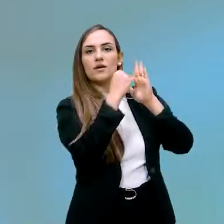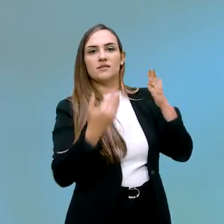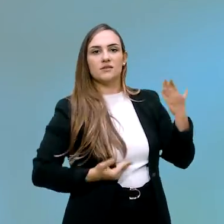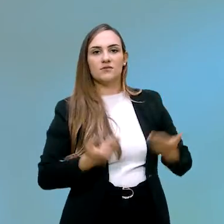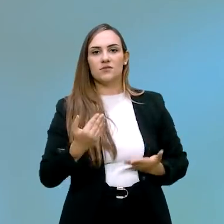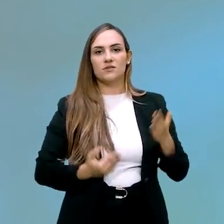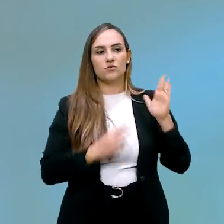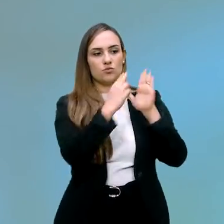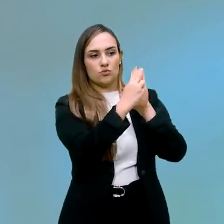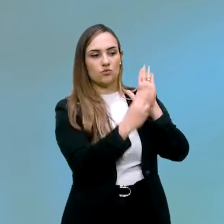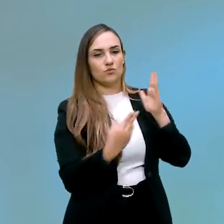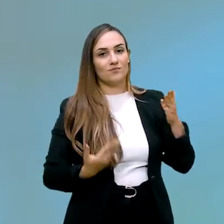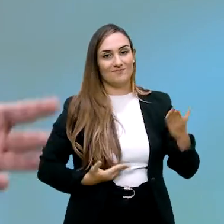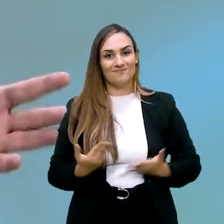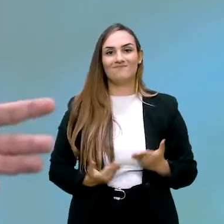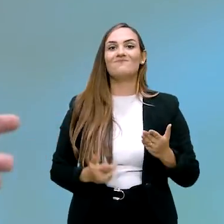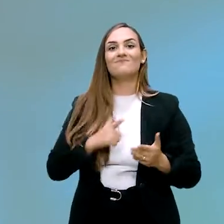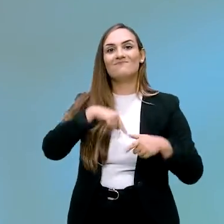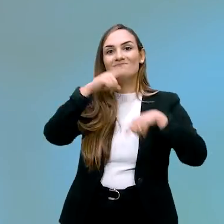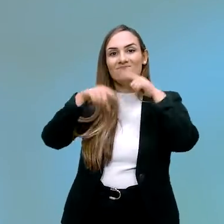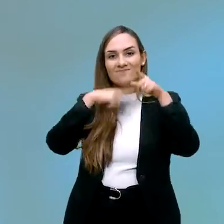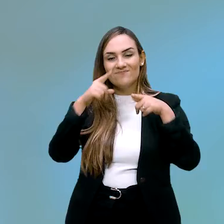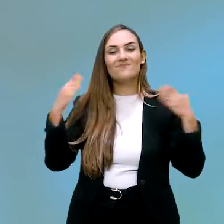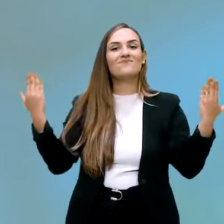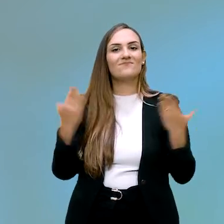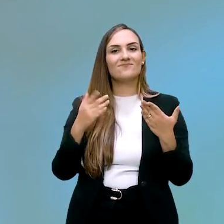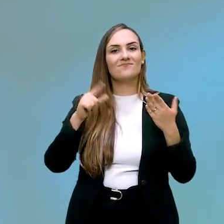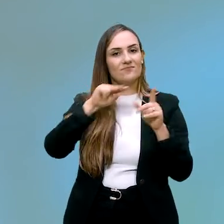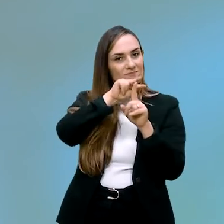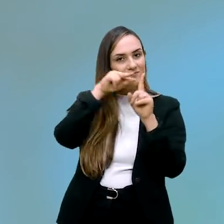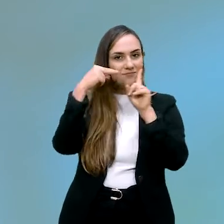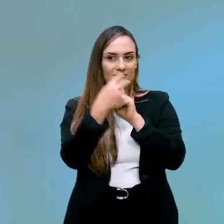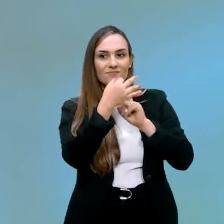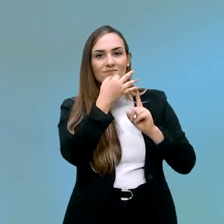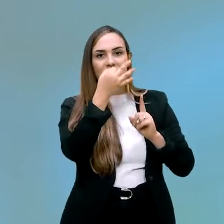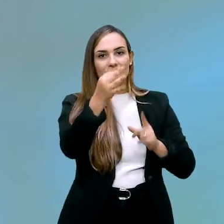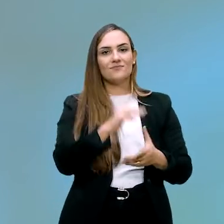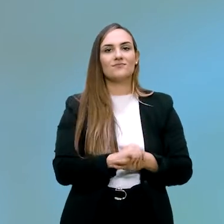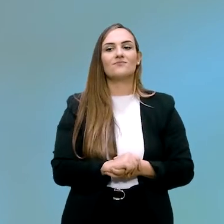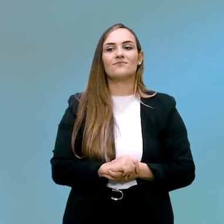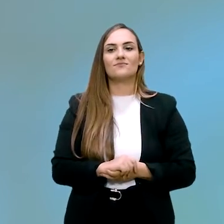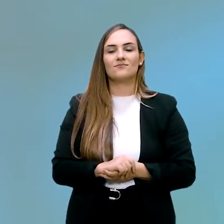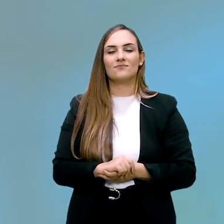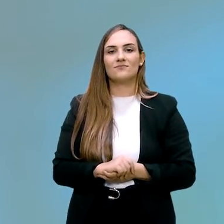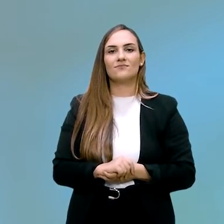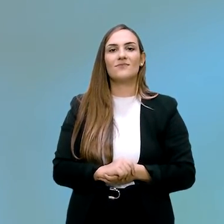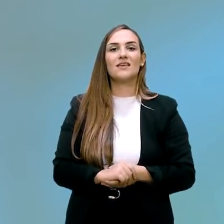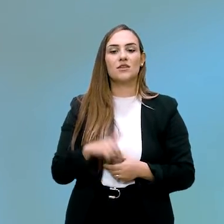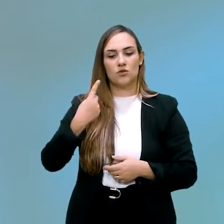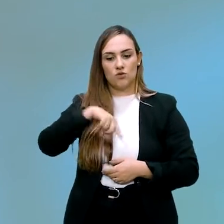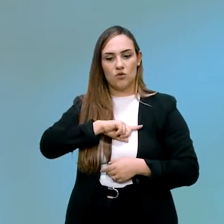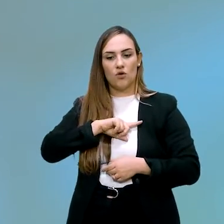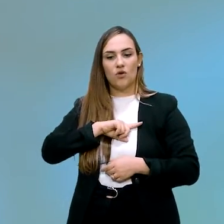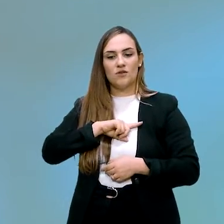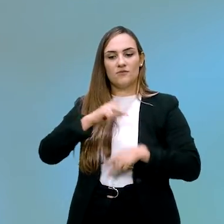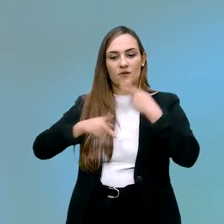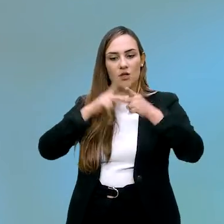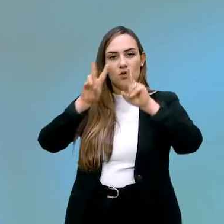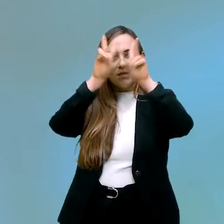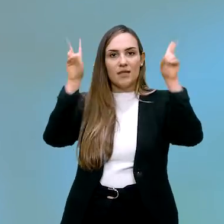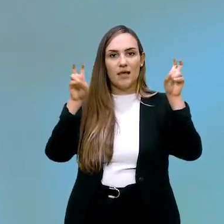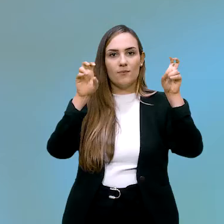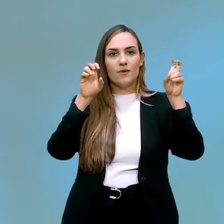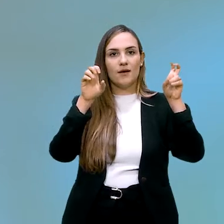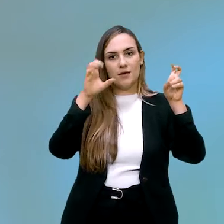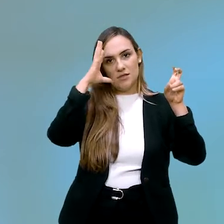rol. Muito bem. Dúvidas respondidas, esse foi o Ponto de Vista e hoje a gente tratou de uma decisão do